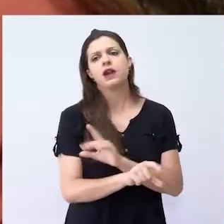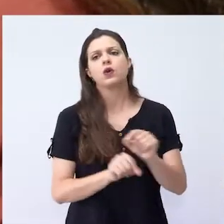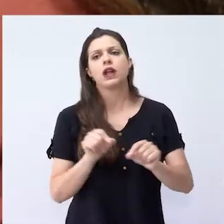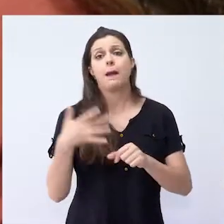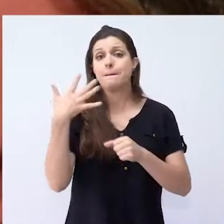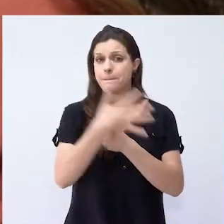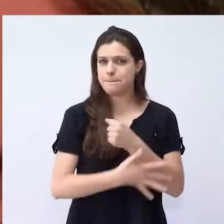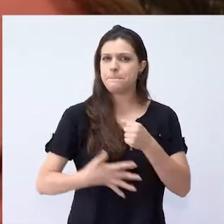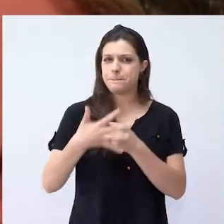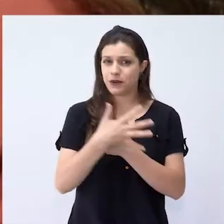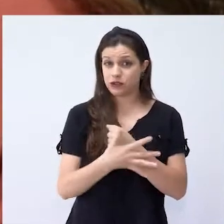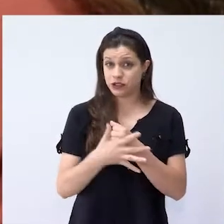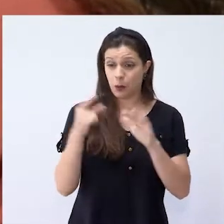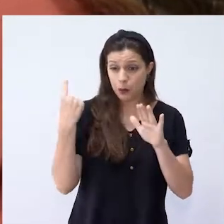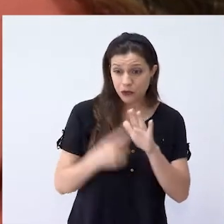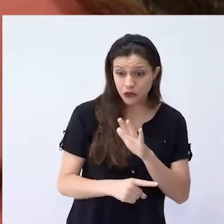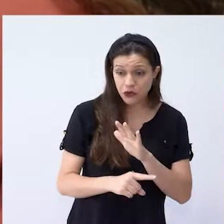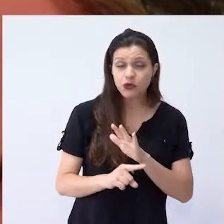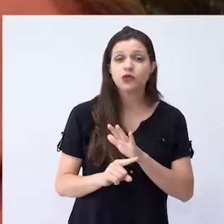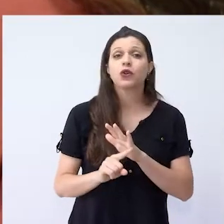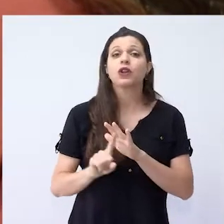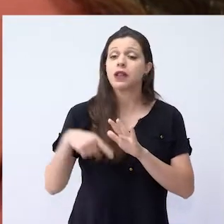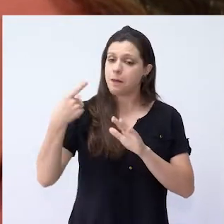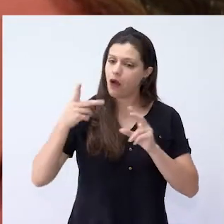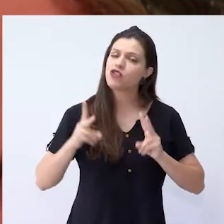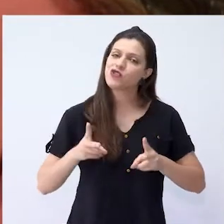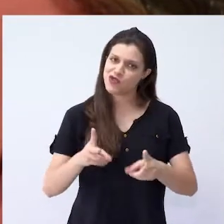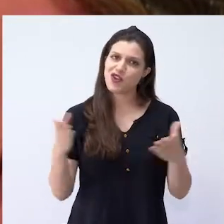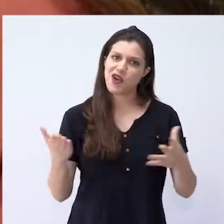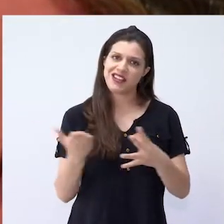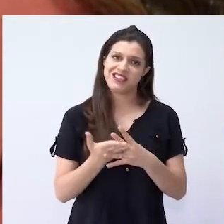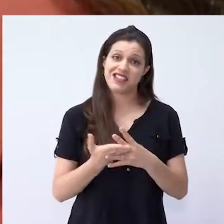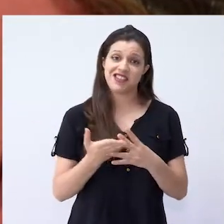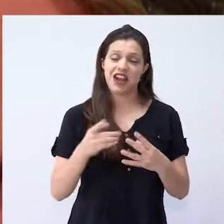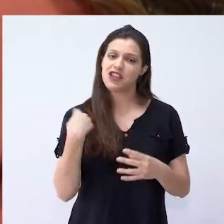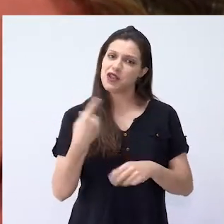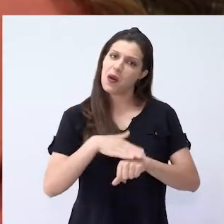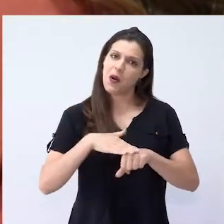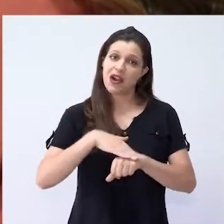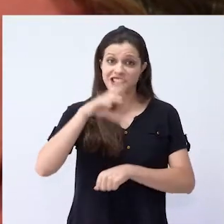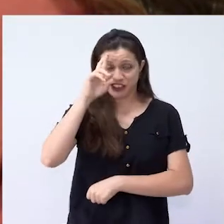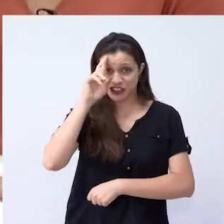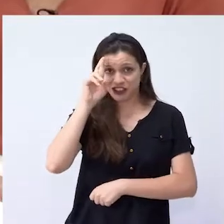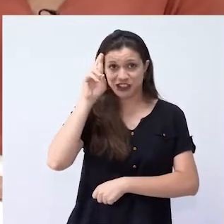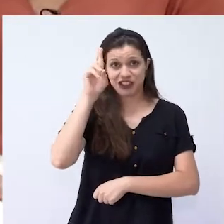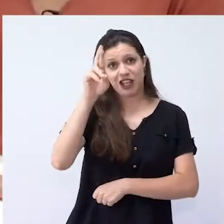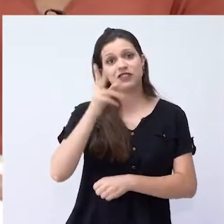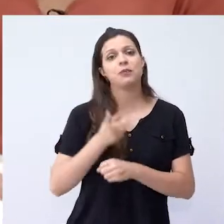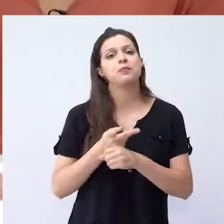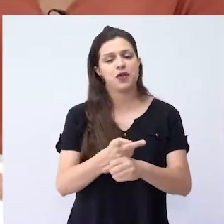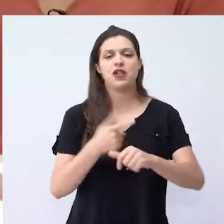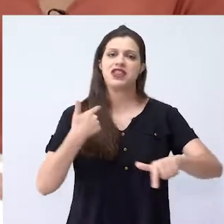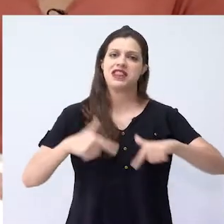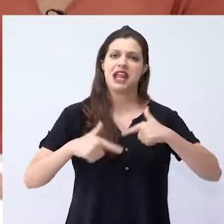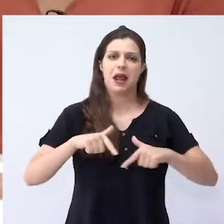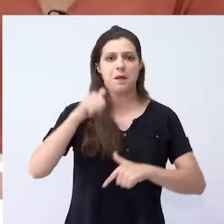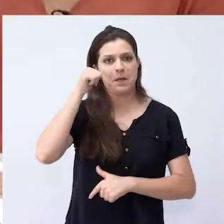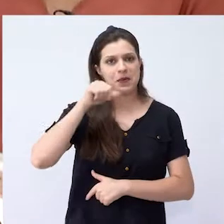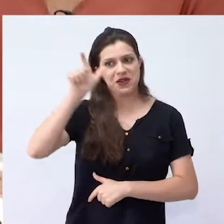hoje. Vou perguntar sobre essa rede de proteção mais a fundo no próximo bloco do Ponto de Vista. A gente está falando com a chefe